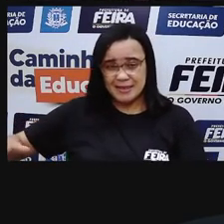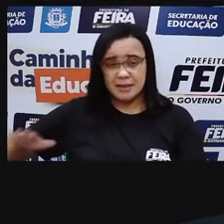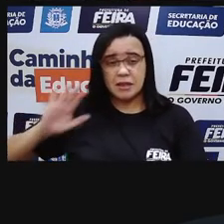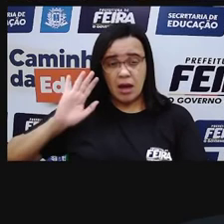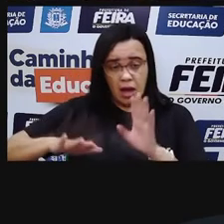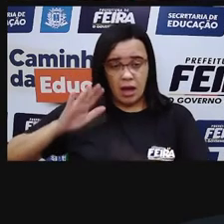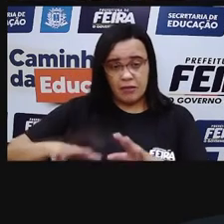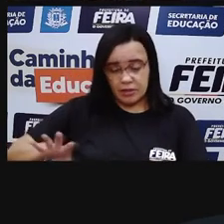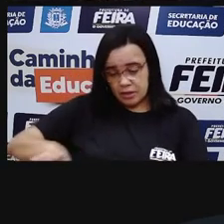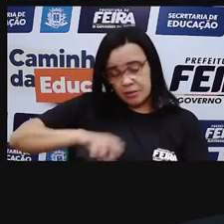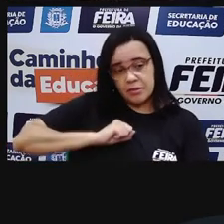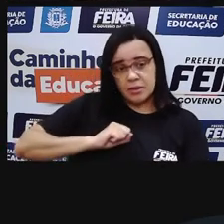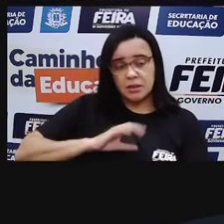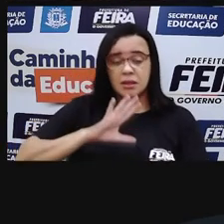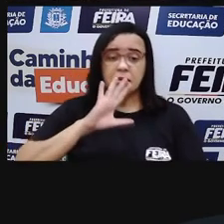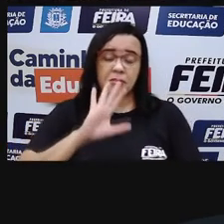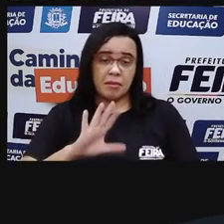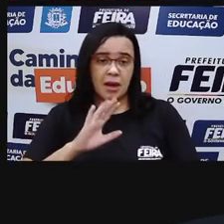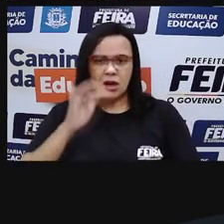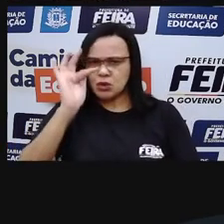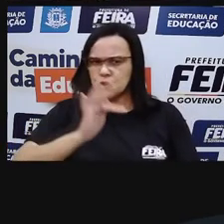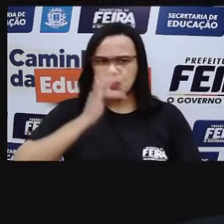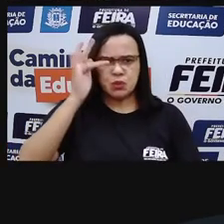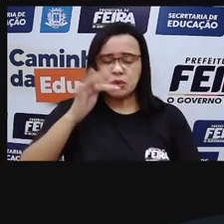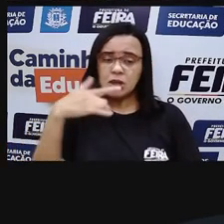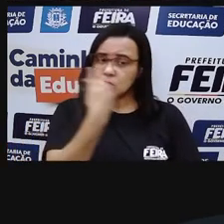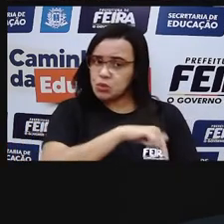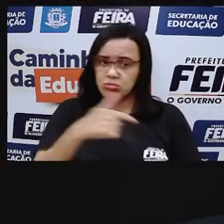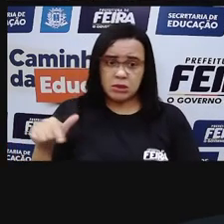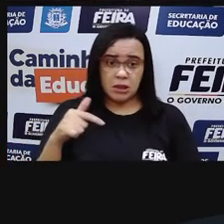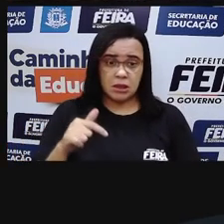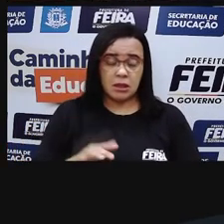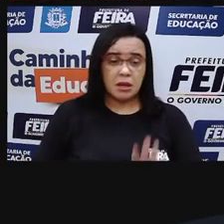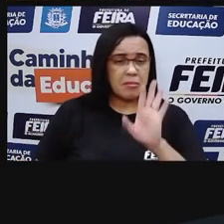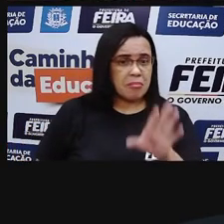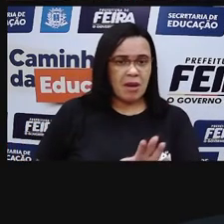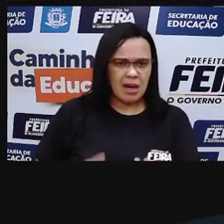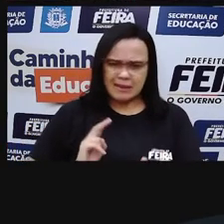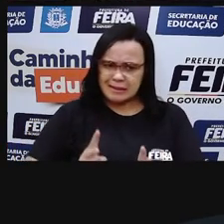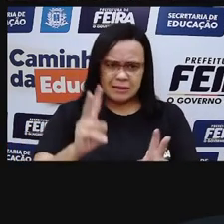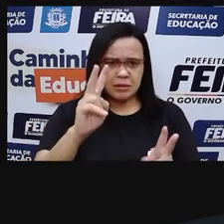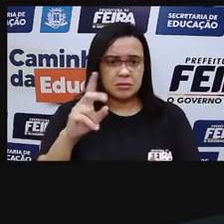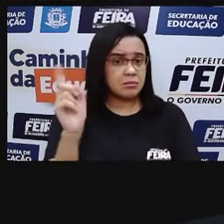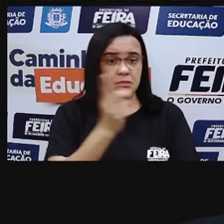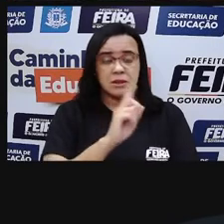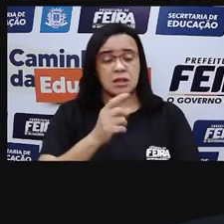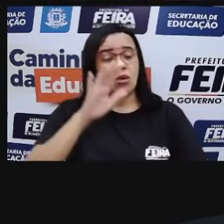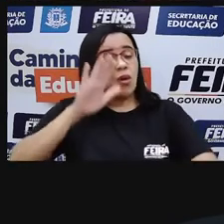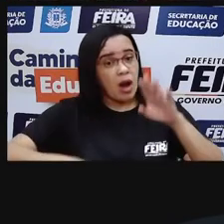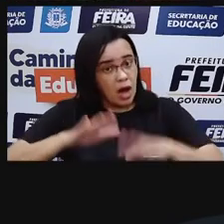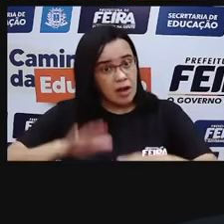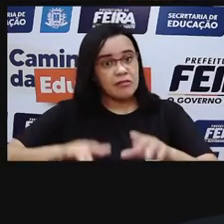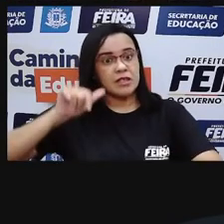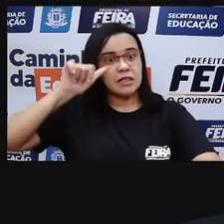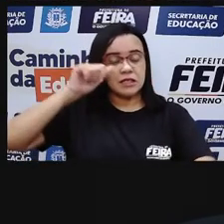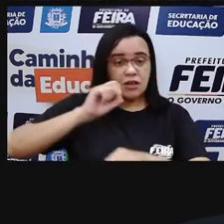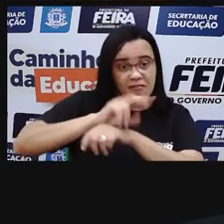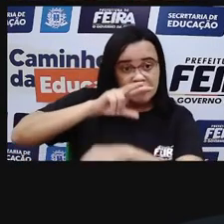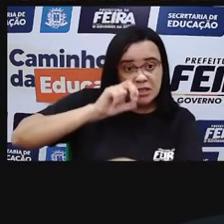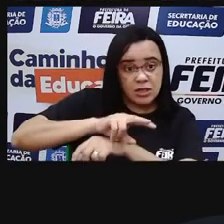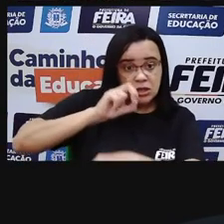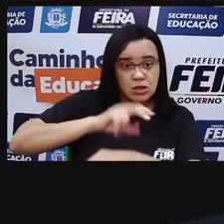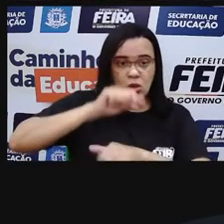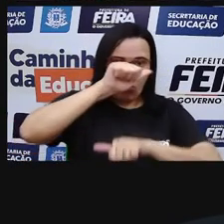acontece sempre. Existem alguns vírus, por exemplo, que eles vão sofrer mutações. E essas modificações vão mudar